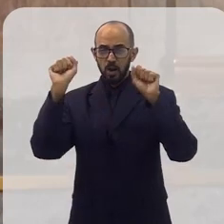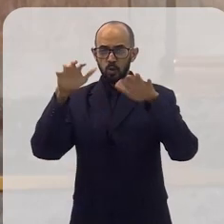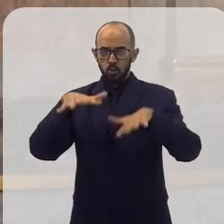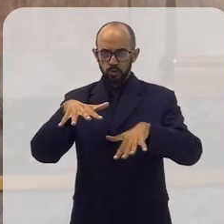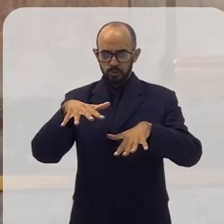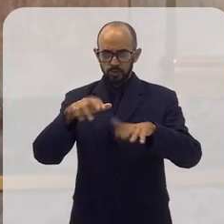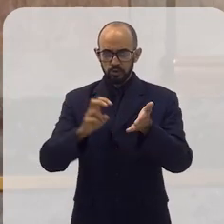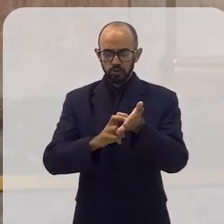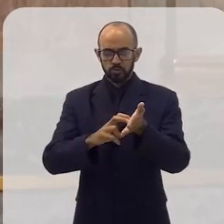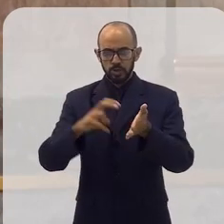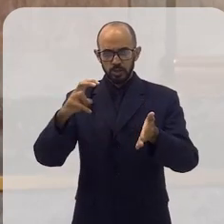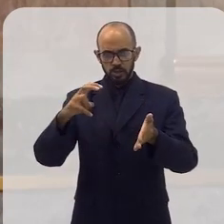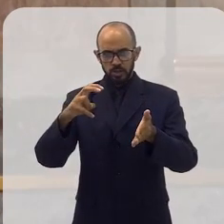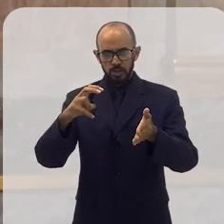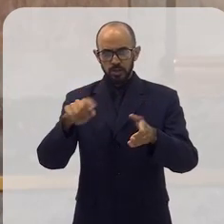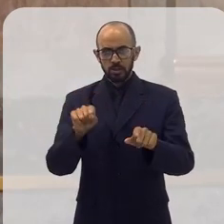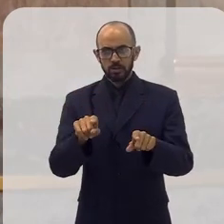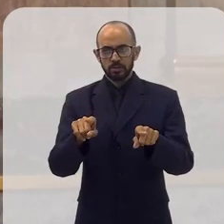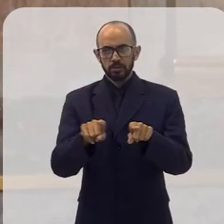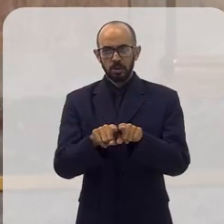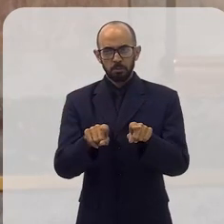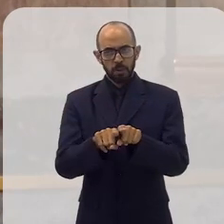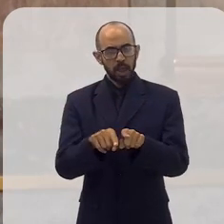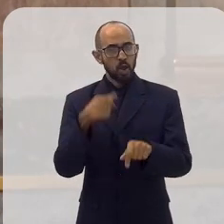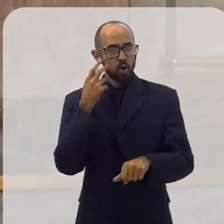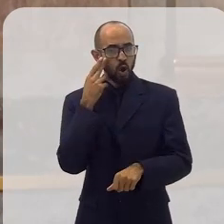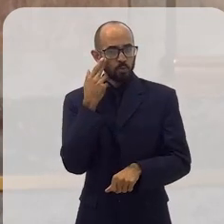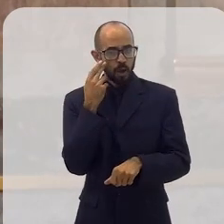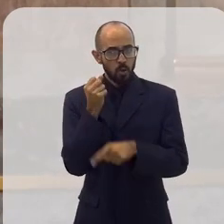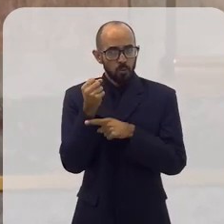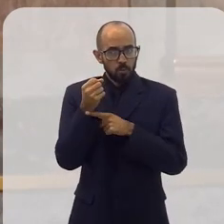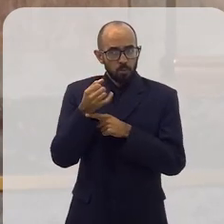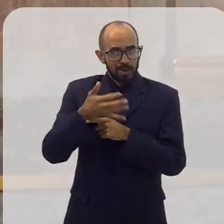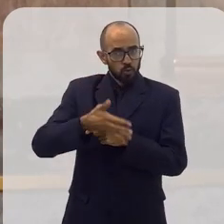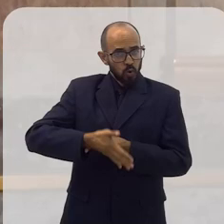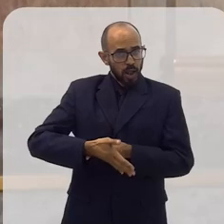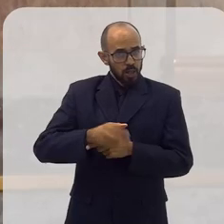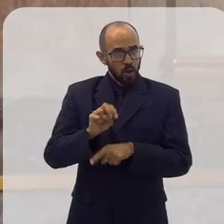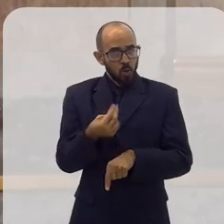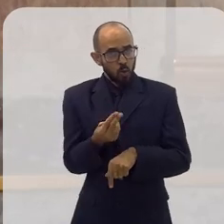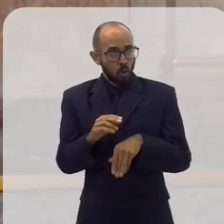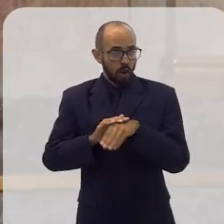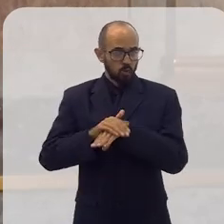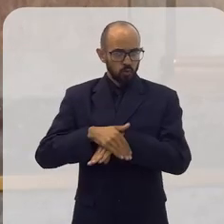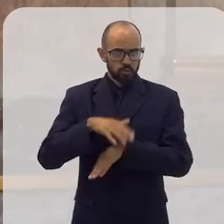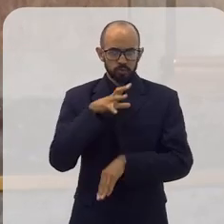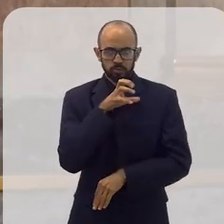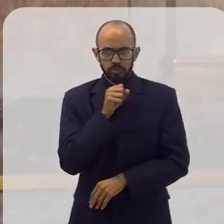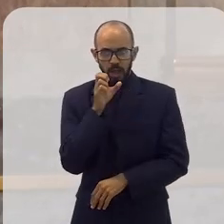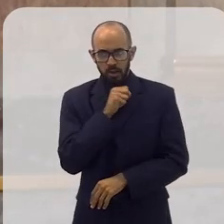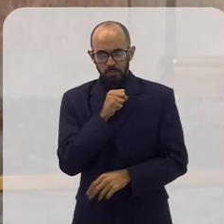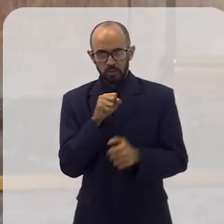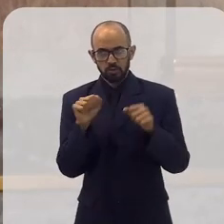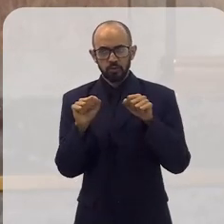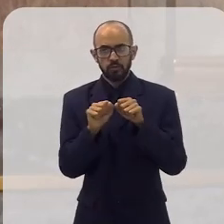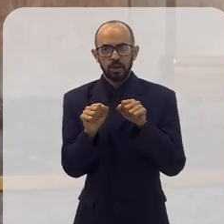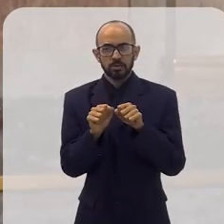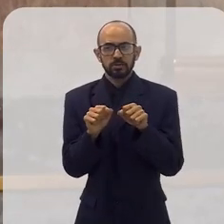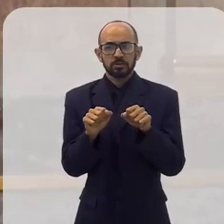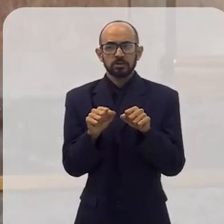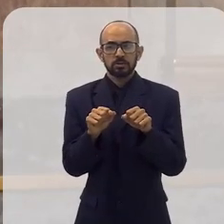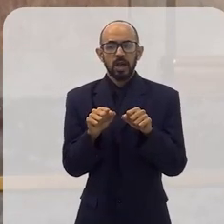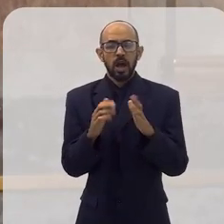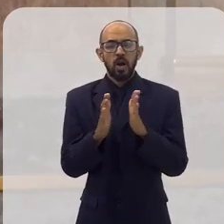Luz, que é de manhã, e normalmente, da madrugada ou de noite do sábado,